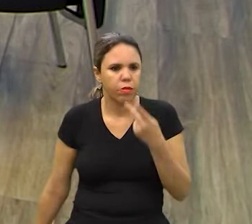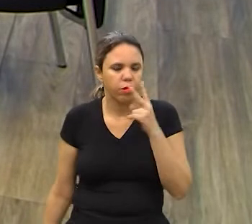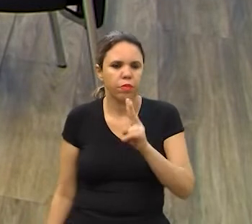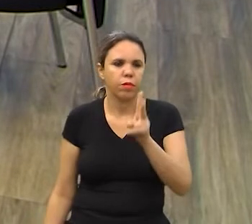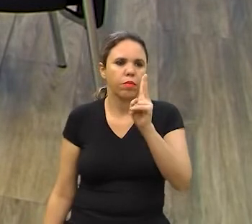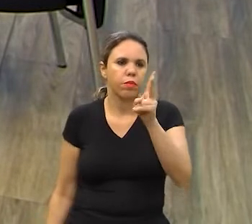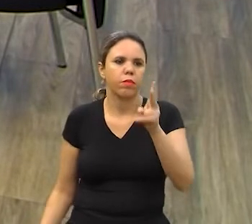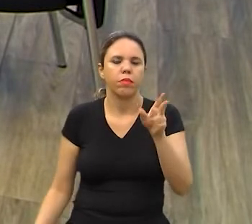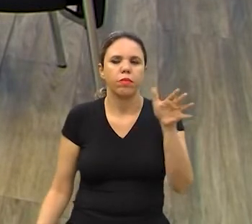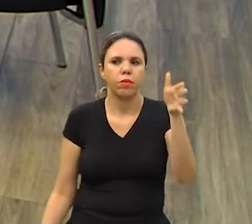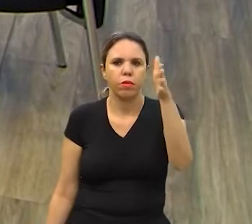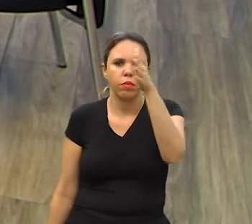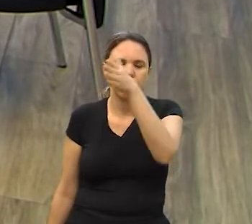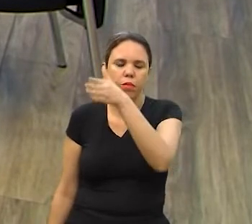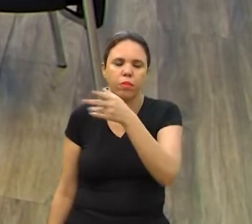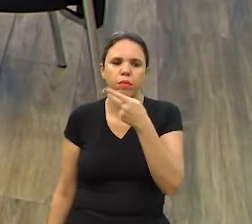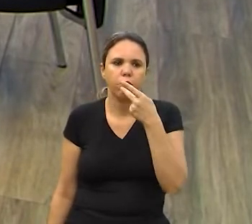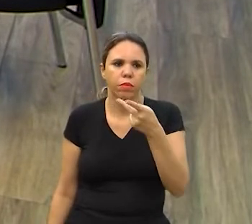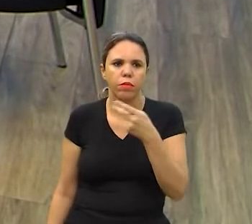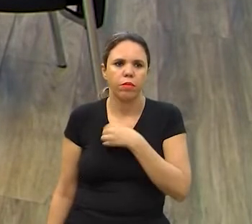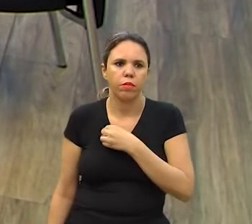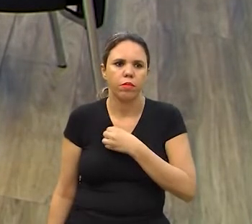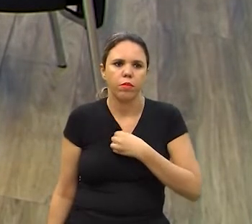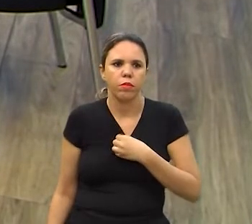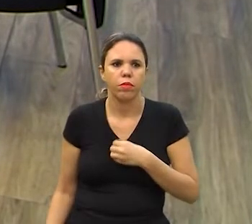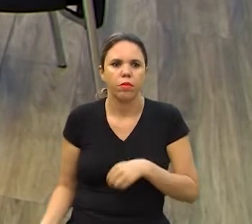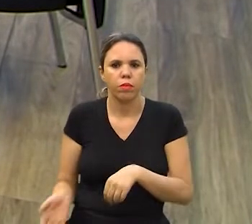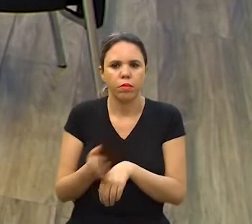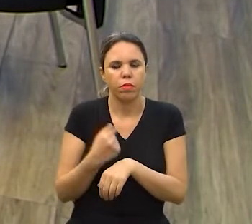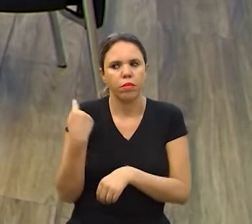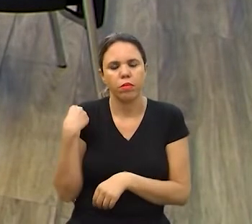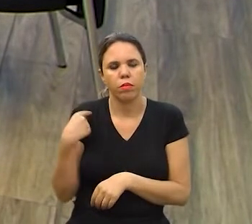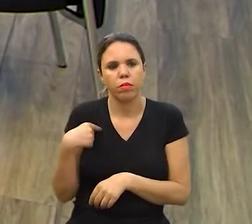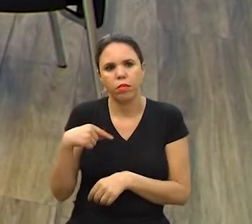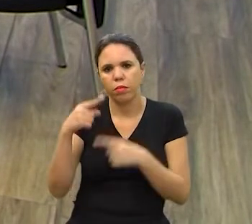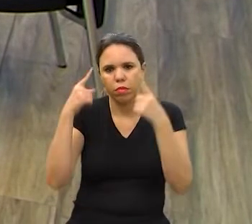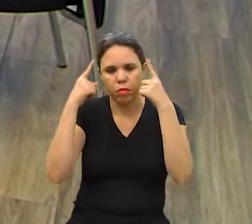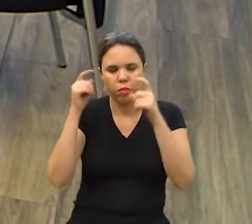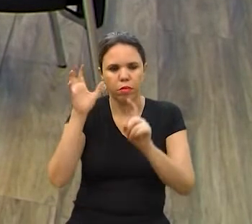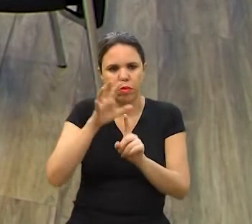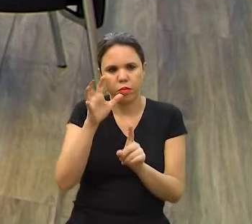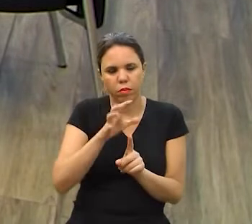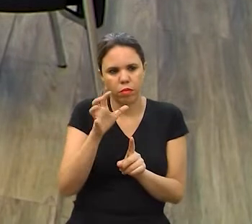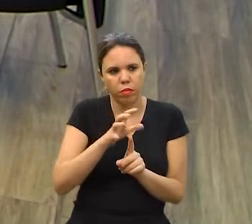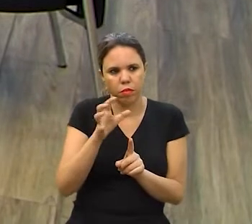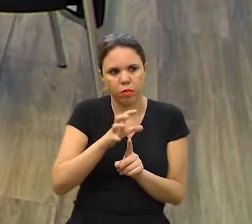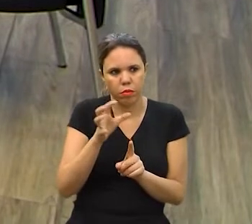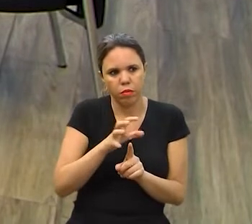falar sempre, de falar em todos os lugares. O senhor mencionou no bloco anterior a questão da violência